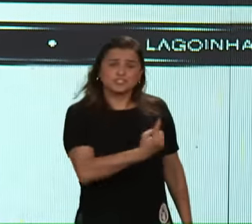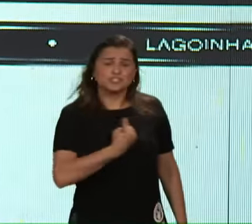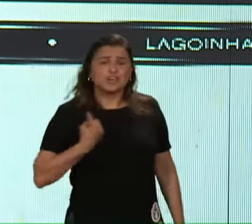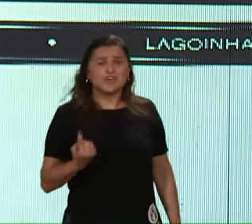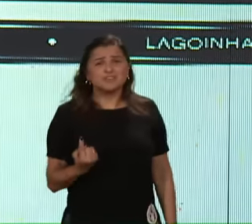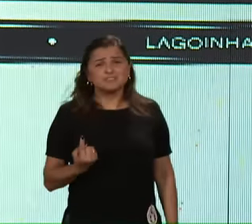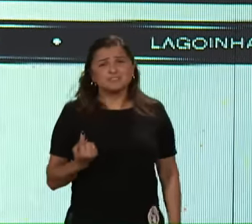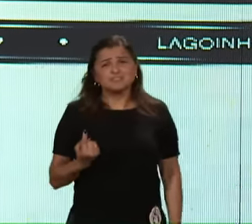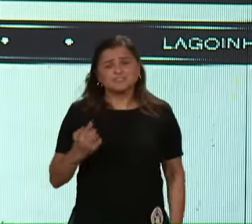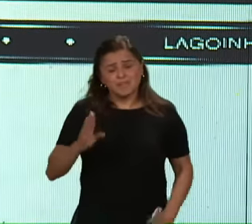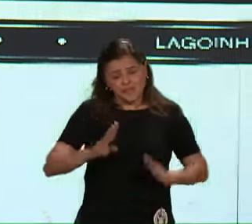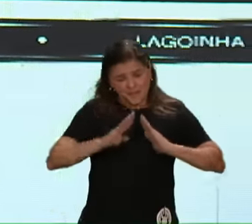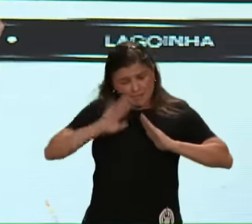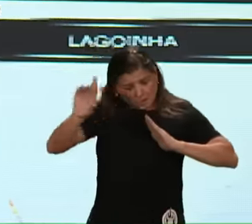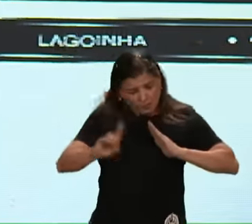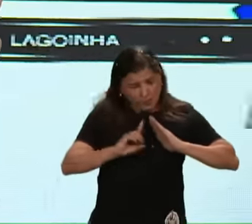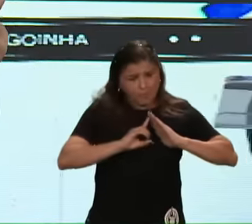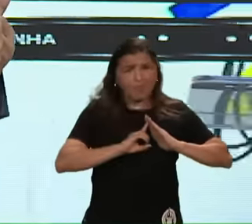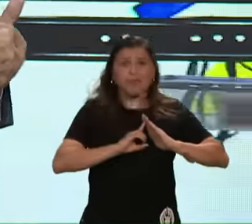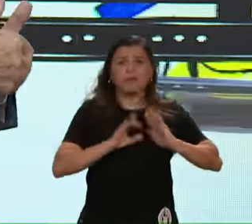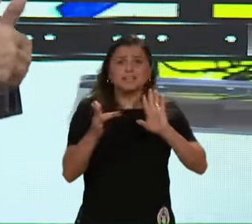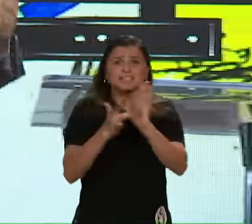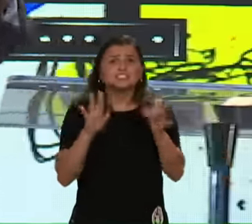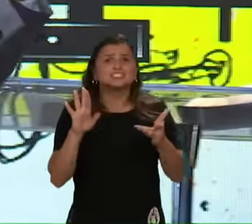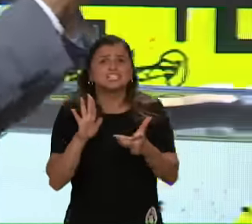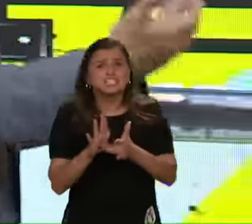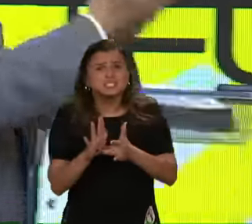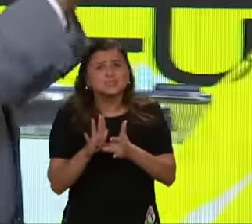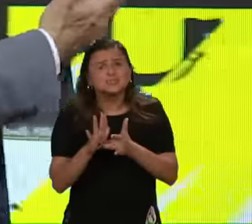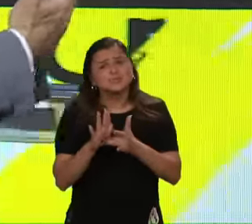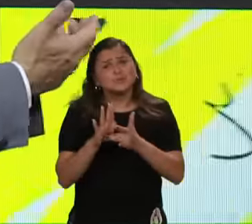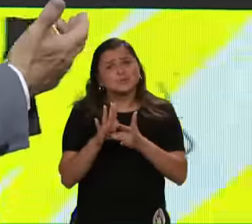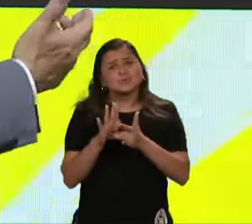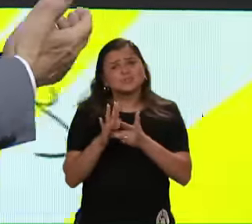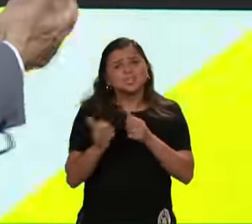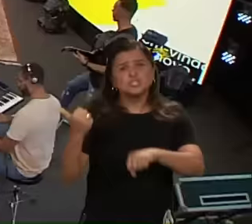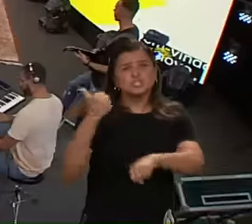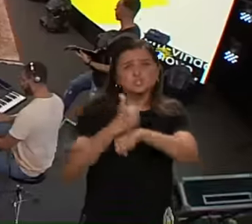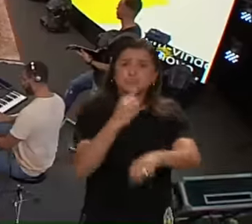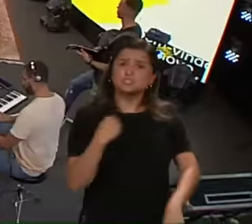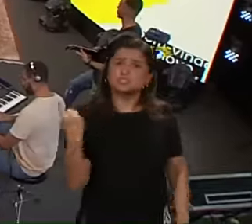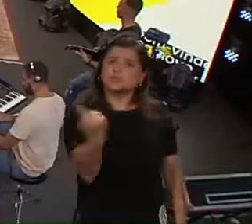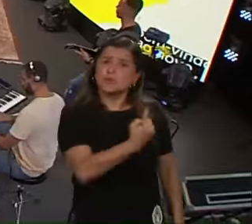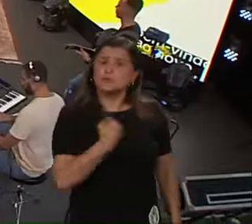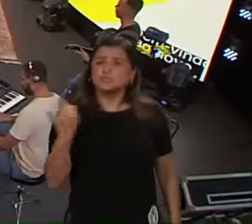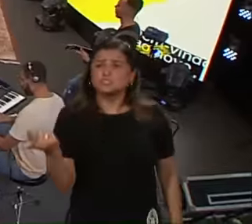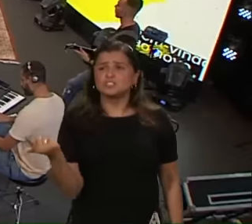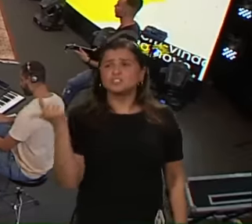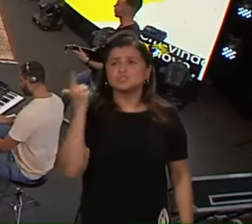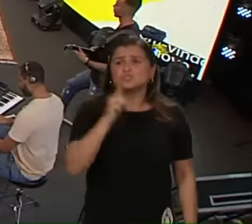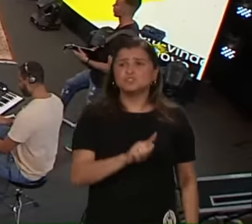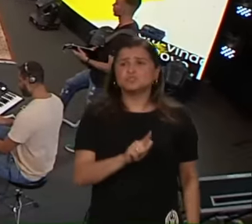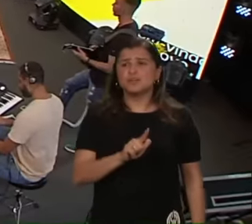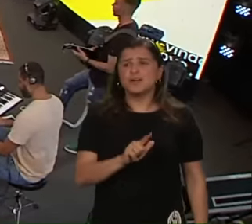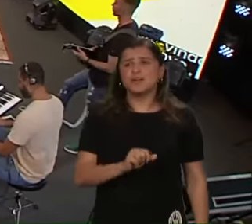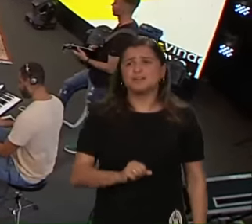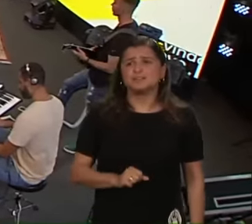nós, pagou o preço para termos a imagem dEle expressa na nossa